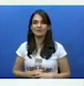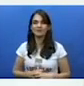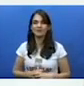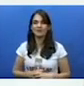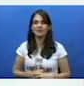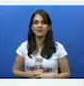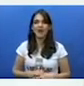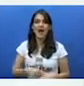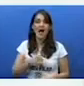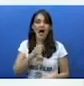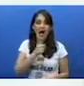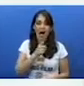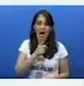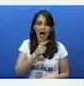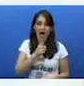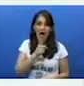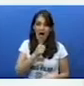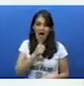coco.